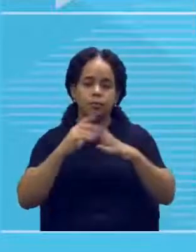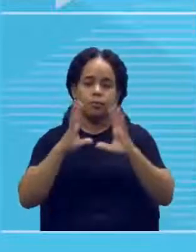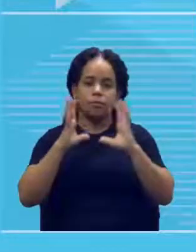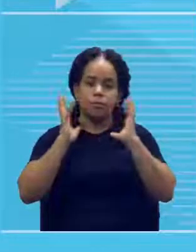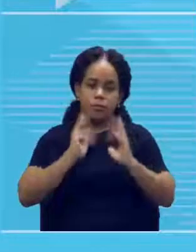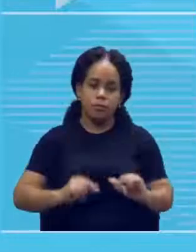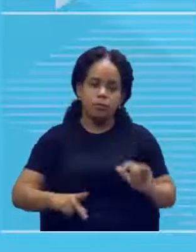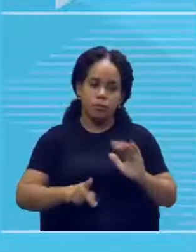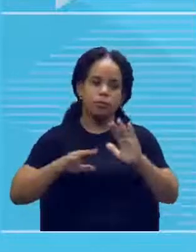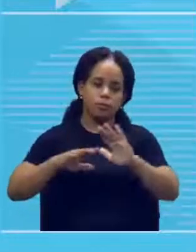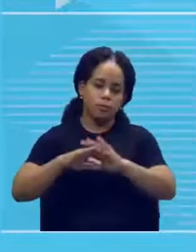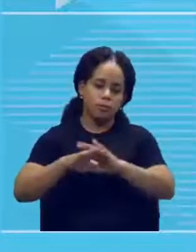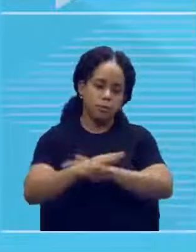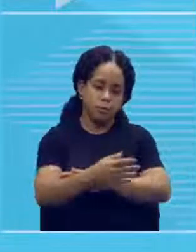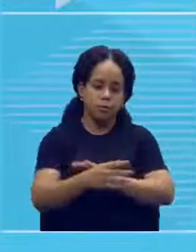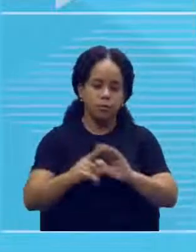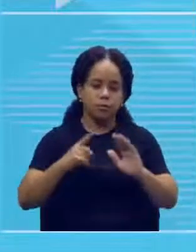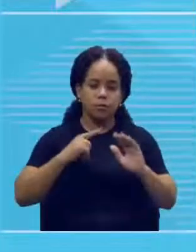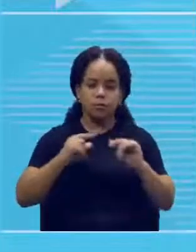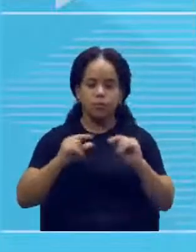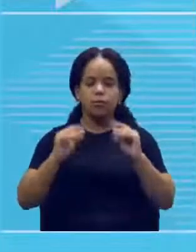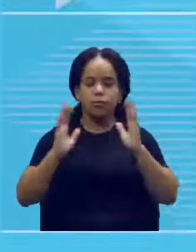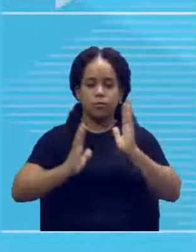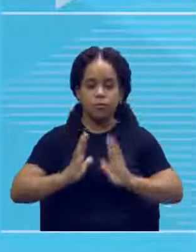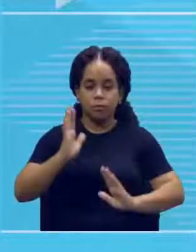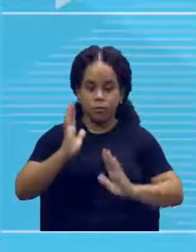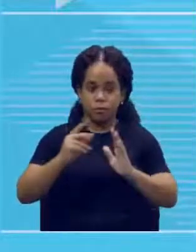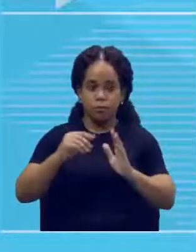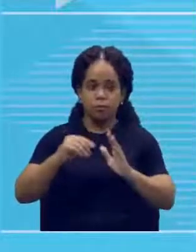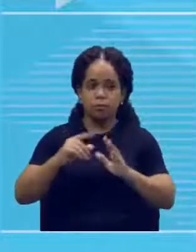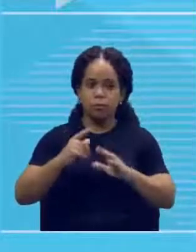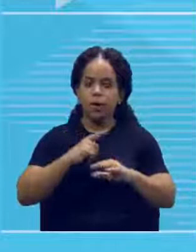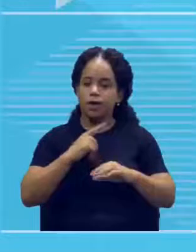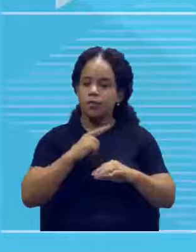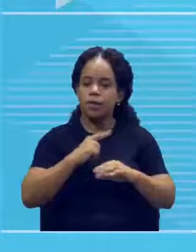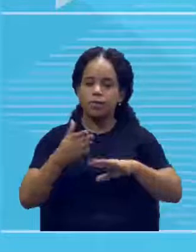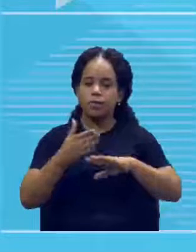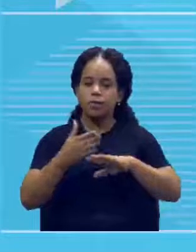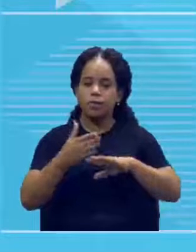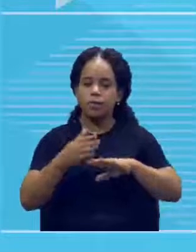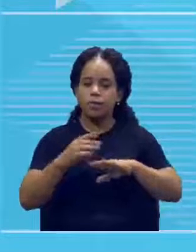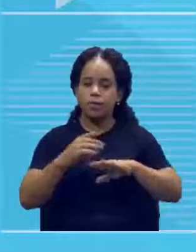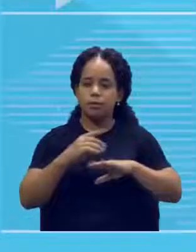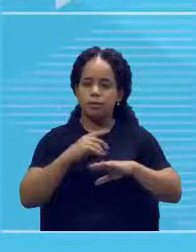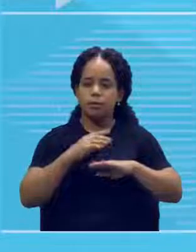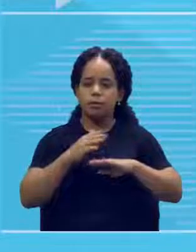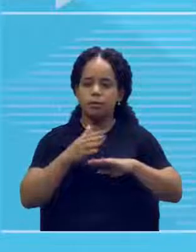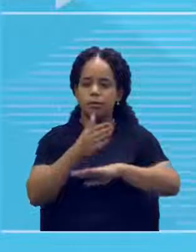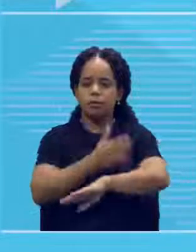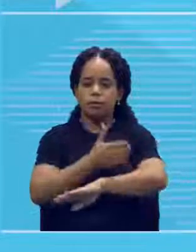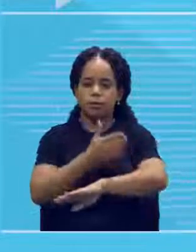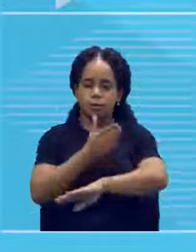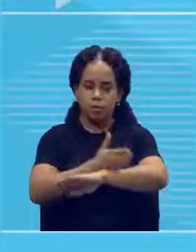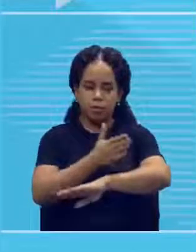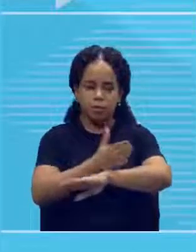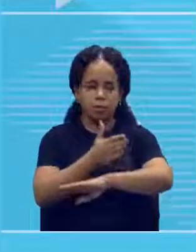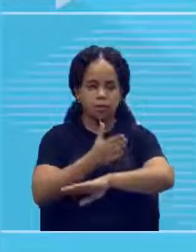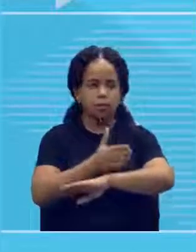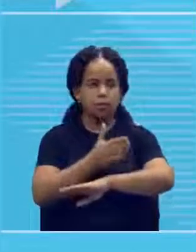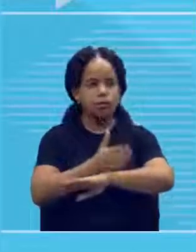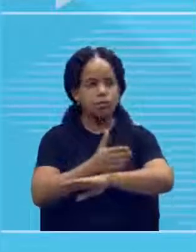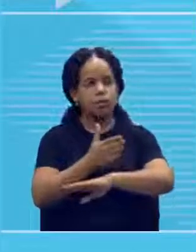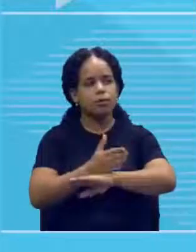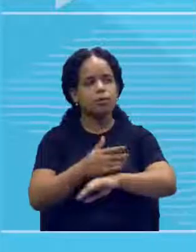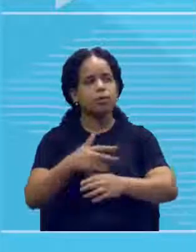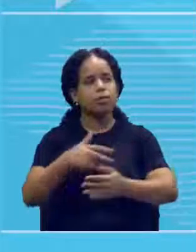na Idade Média, a dança, ela foi proibida, porque a dança, ela começou a ter